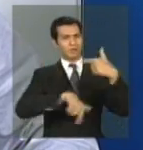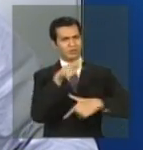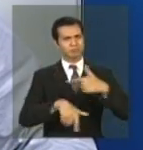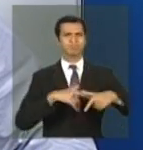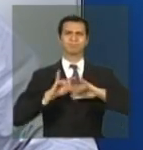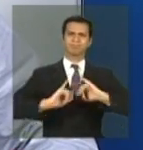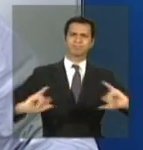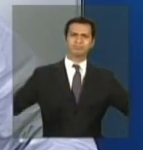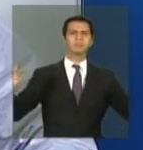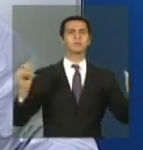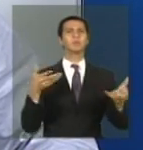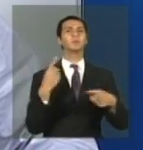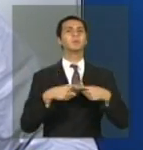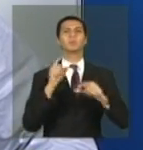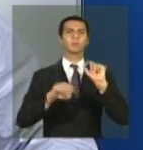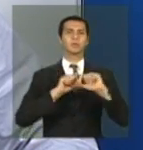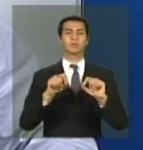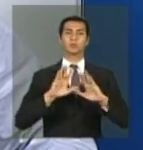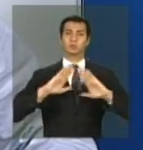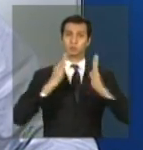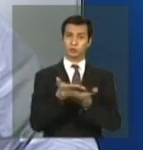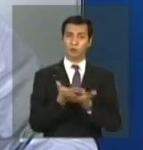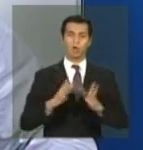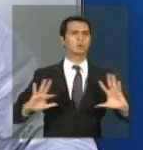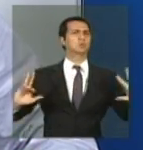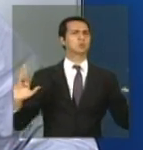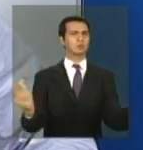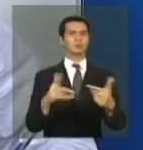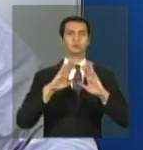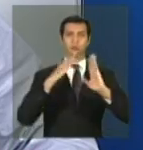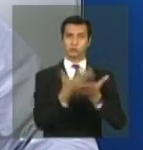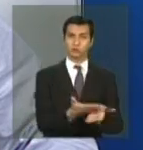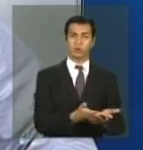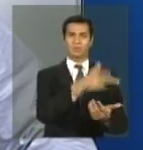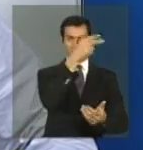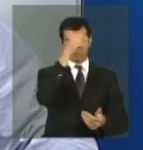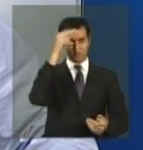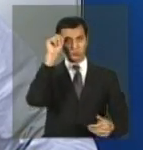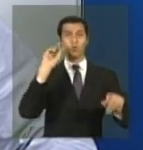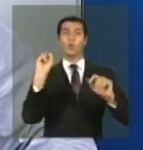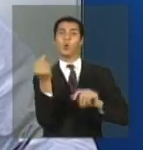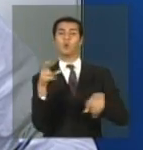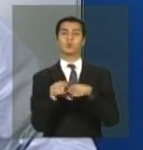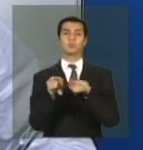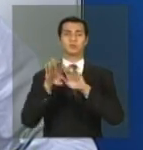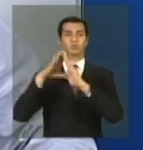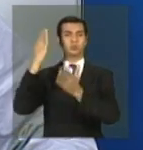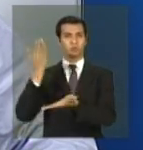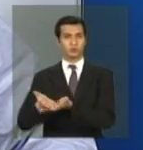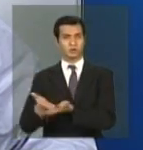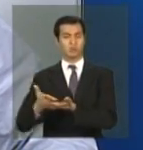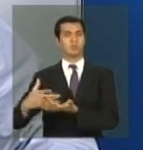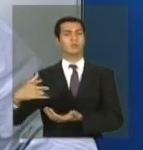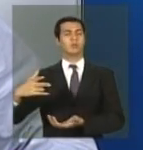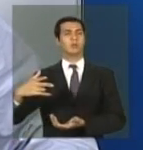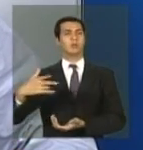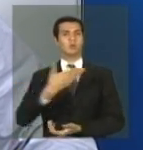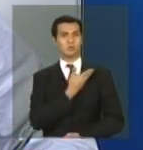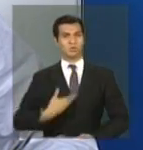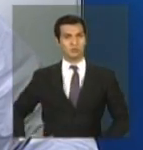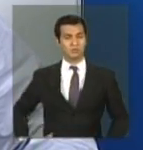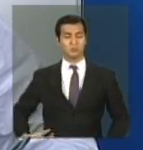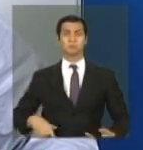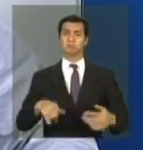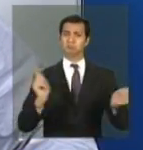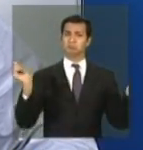de buscar em todas as escolas municipais, estaduais ou mesmo escolas privadas que estão localizadas geograficamente no